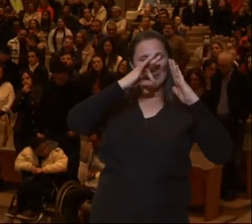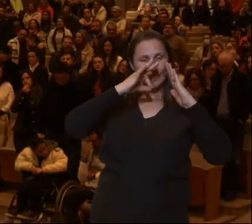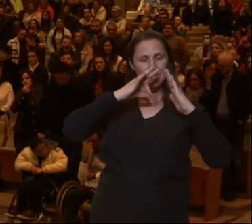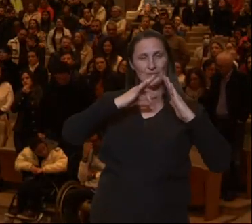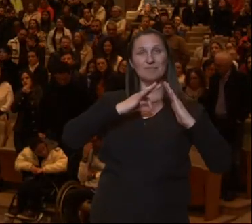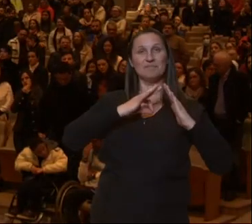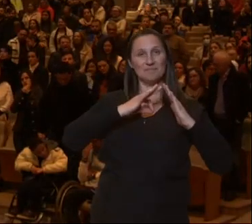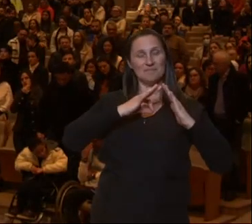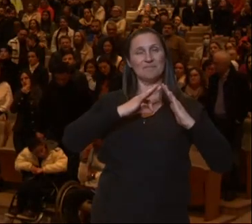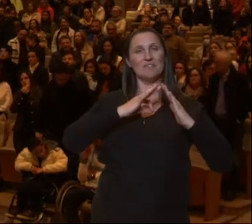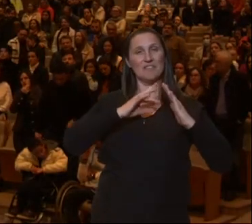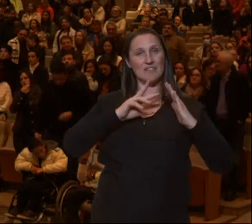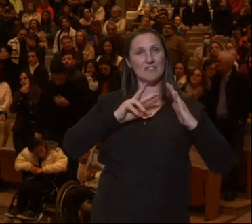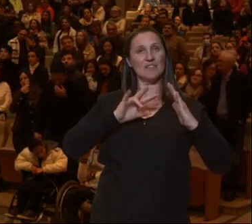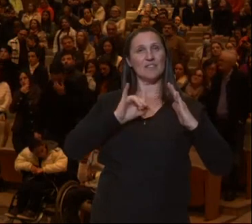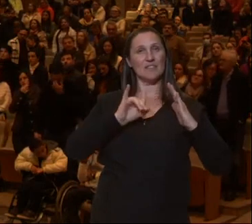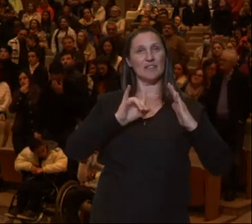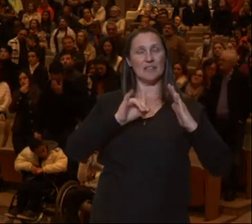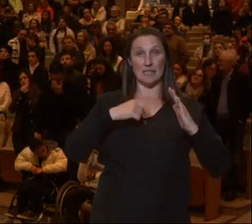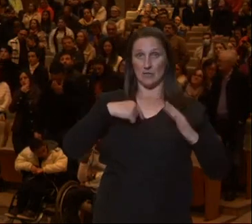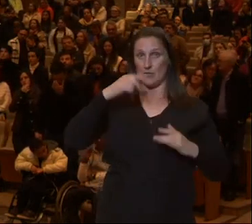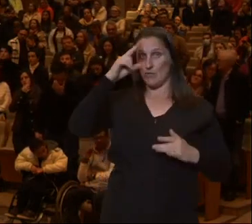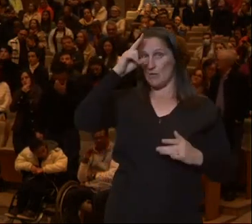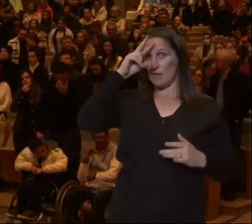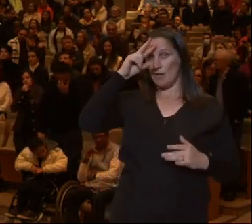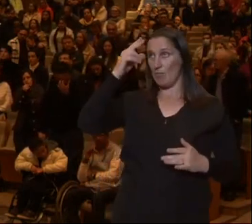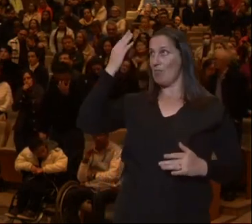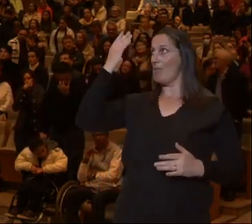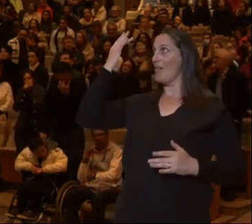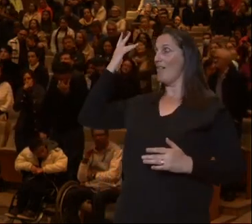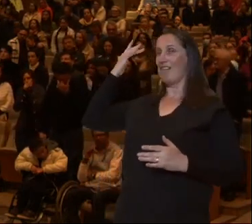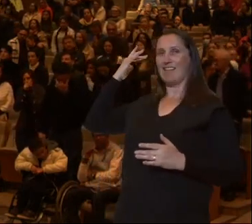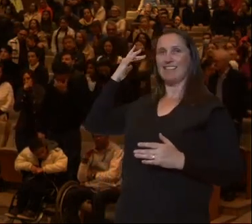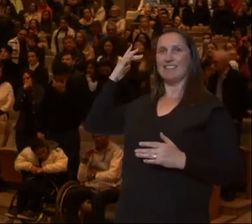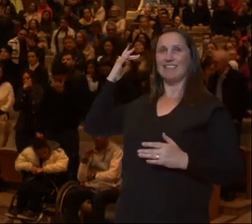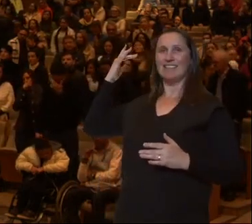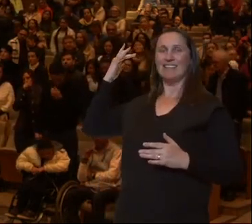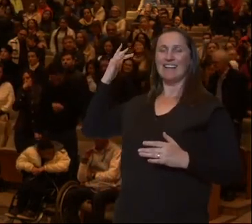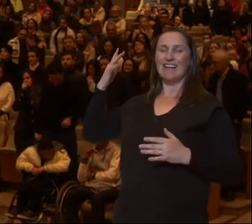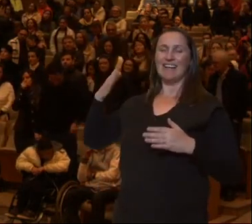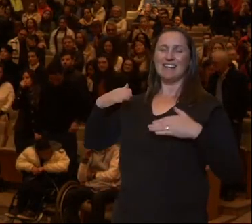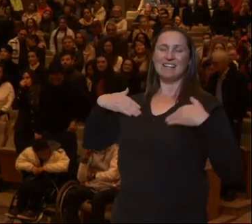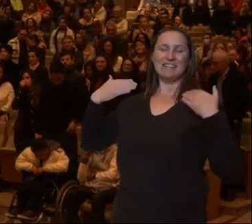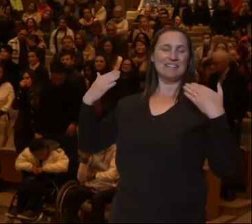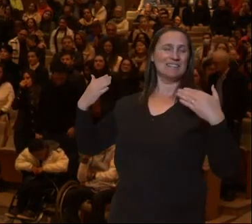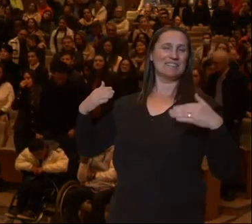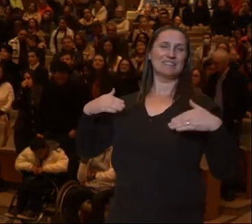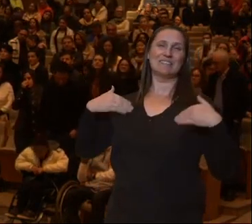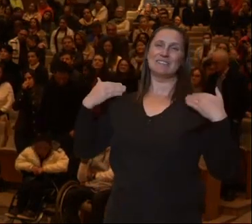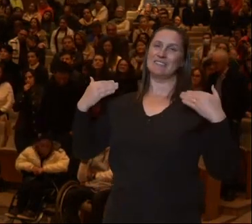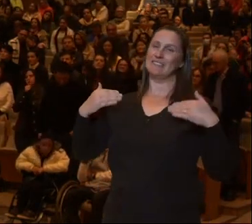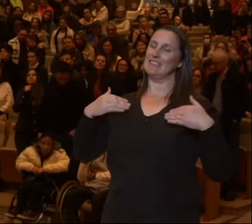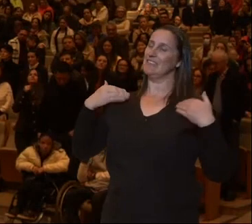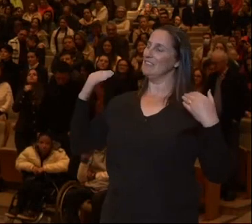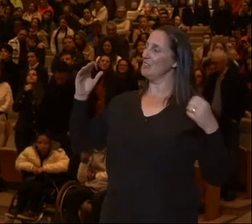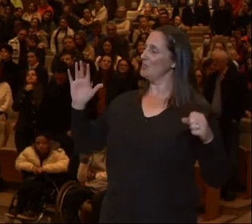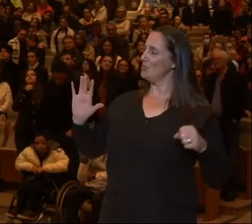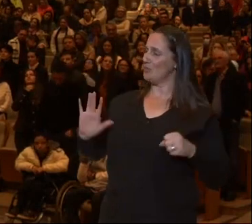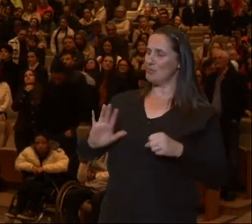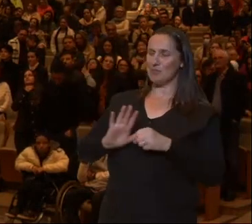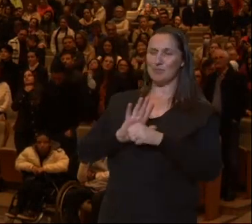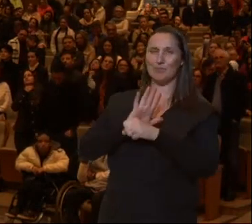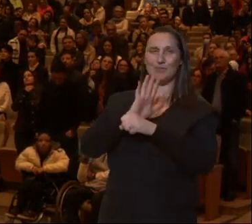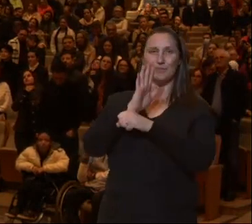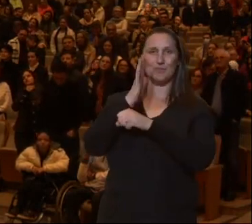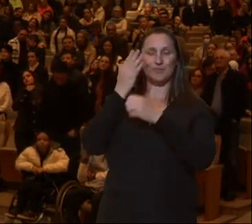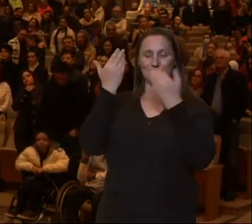Eu lembro quando eu tomei essa decisão, uma alegria inundou o meu ser. A Bíblia fala da alegria